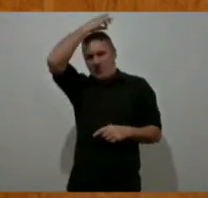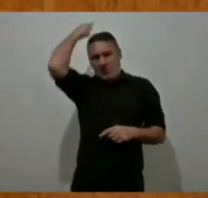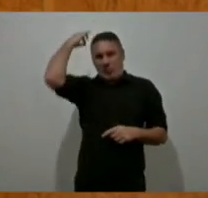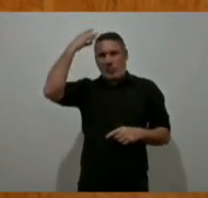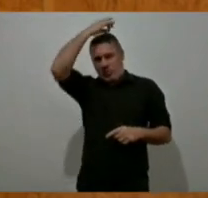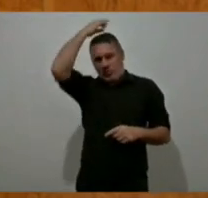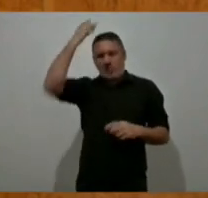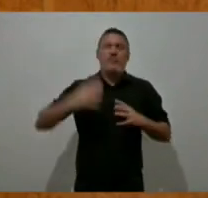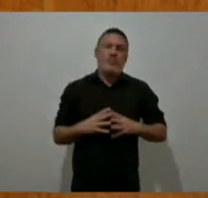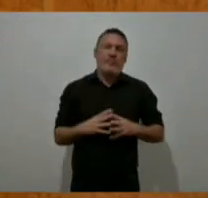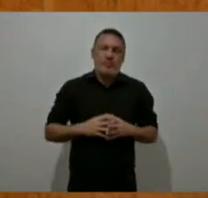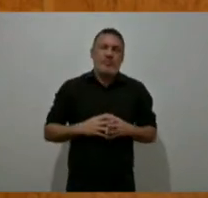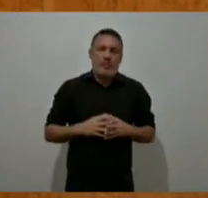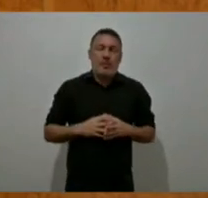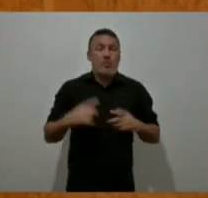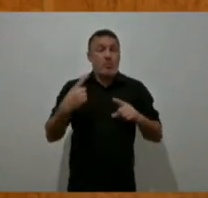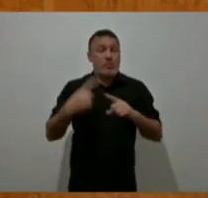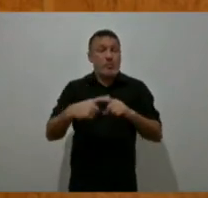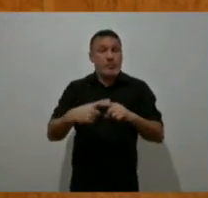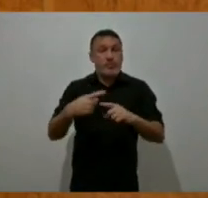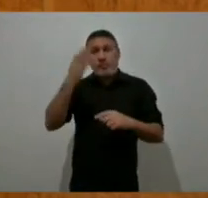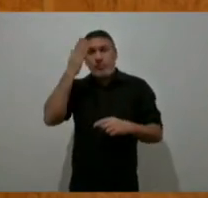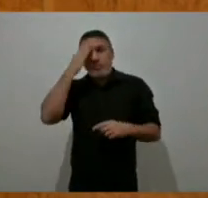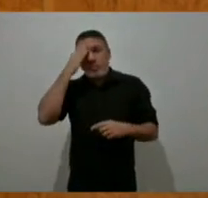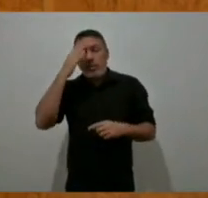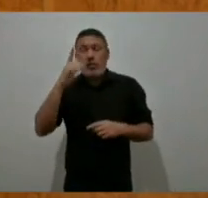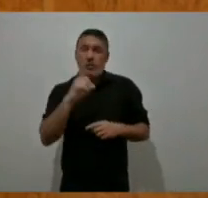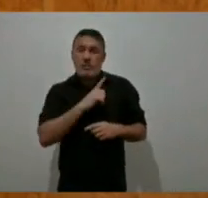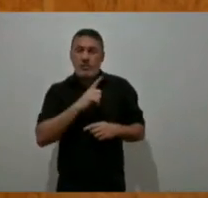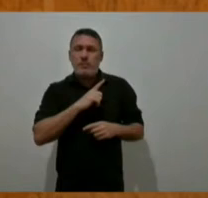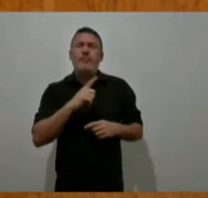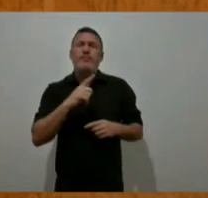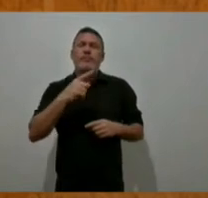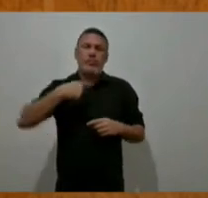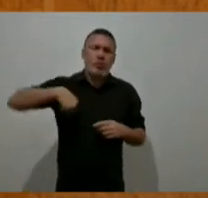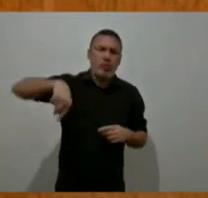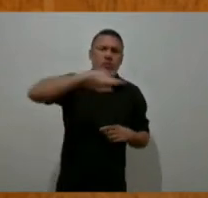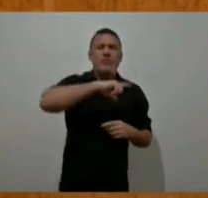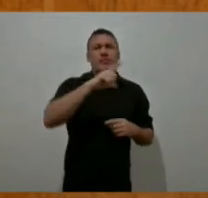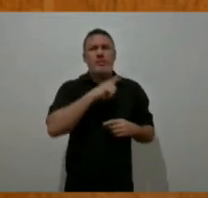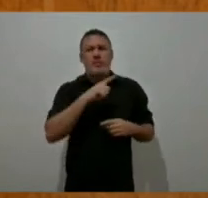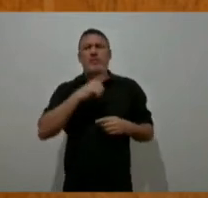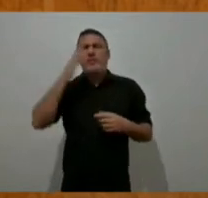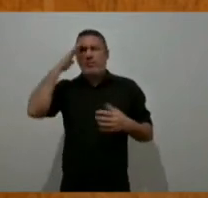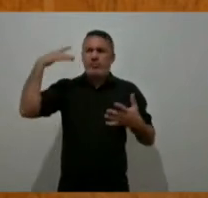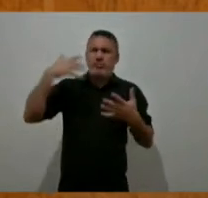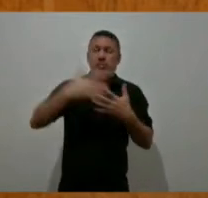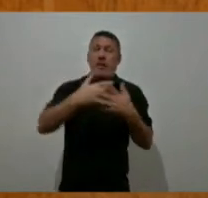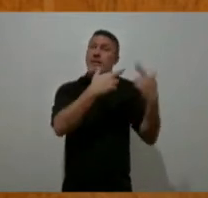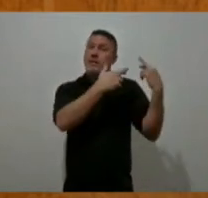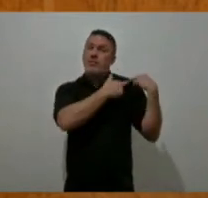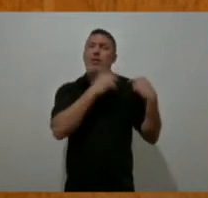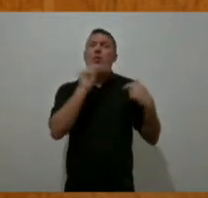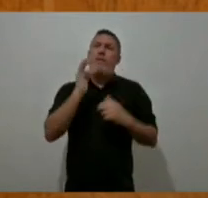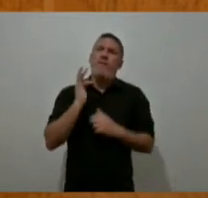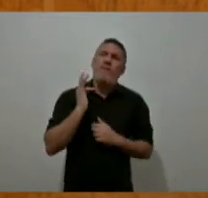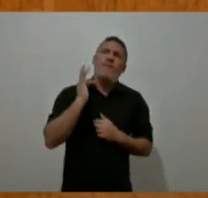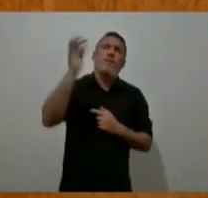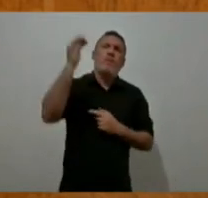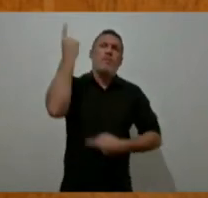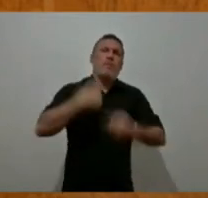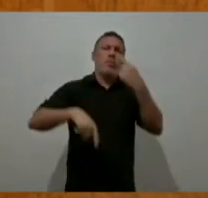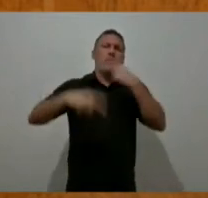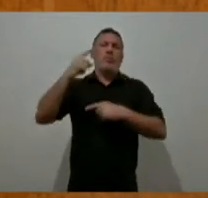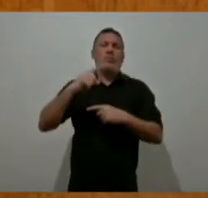Afinal, sabemos que nós, indivíduos, somos os responsáveis por construirmos o futuro através das melhores práticas.